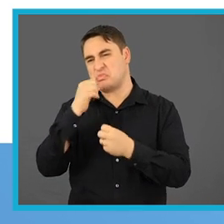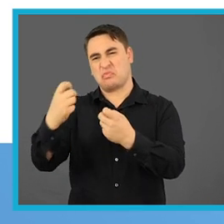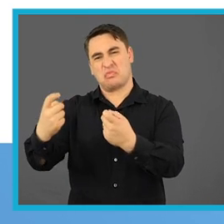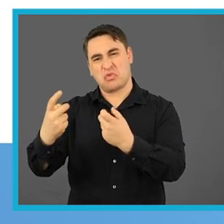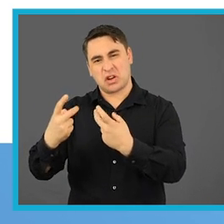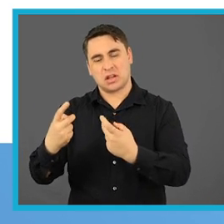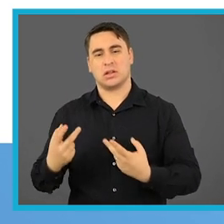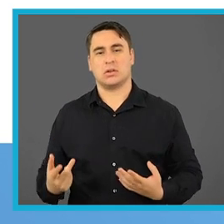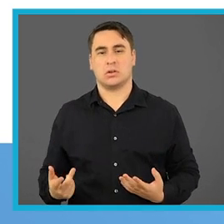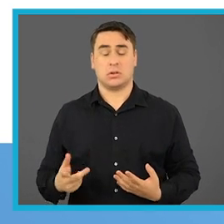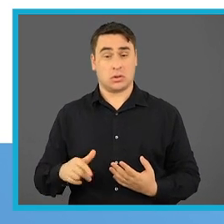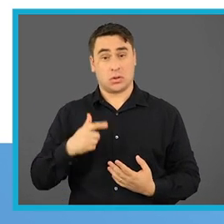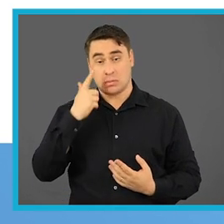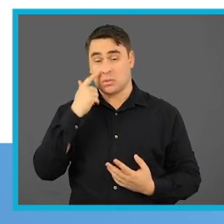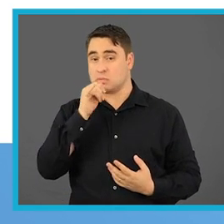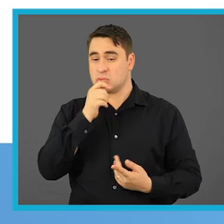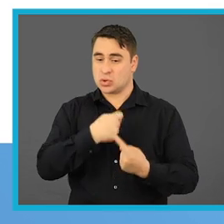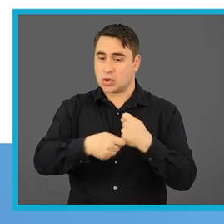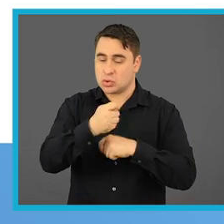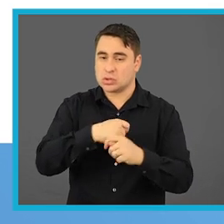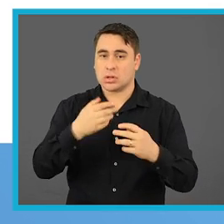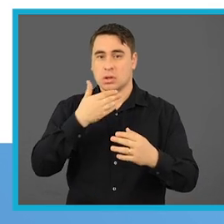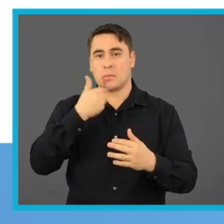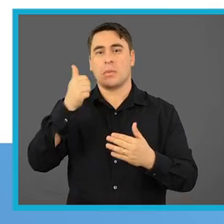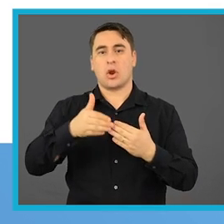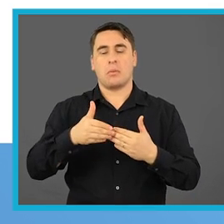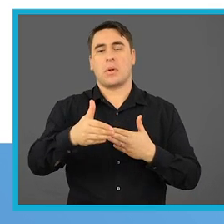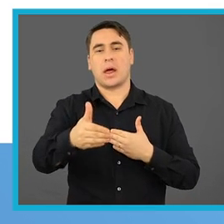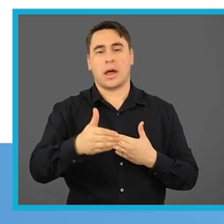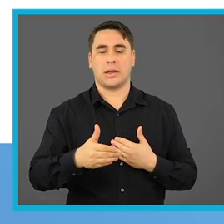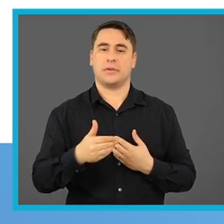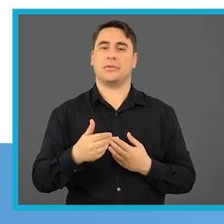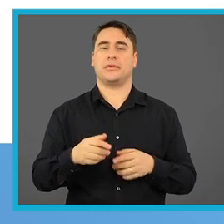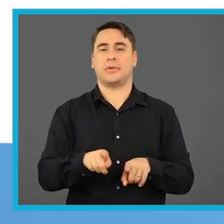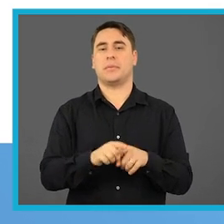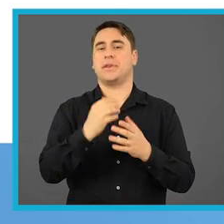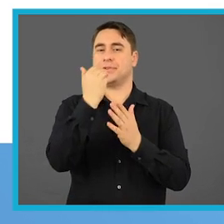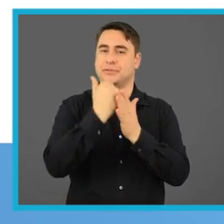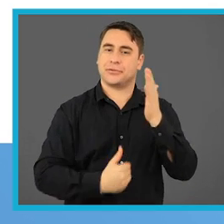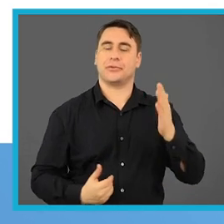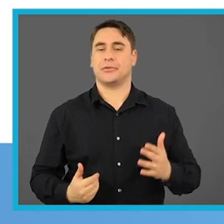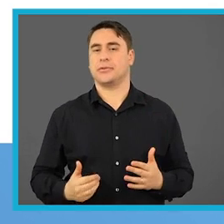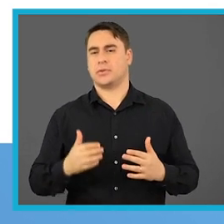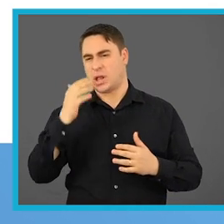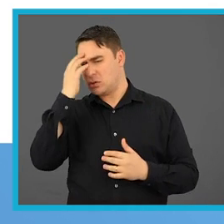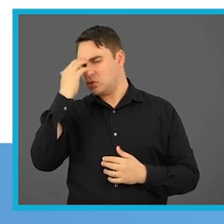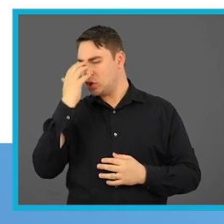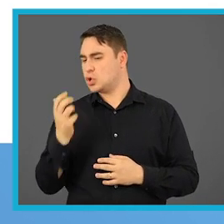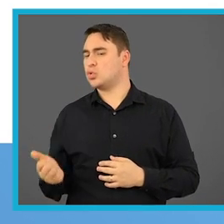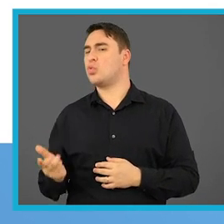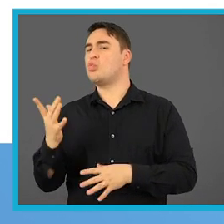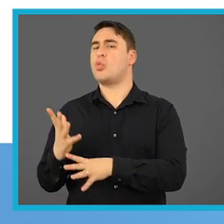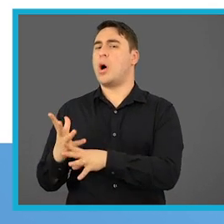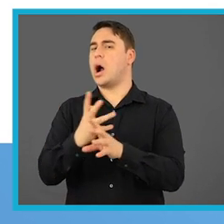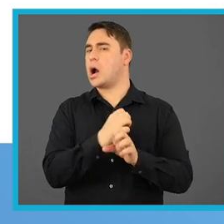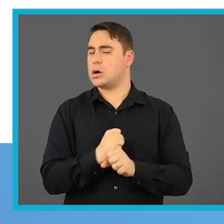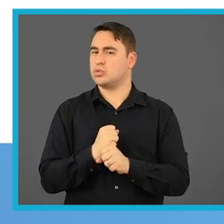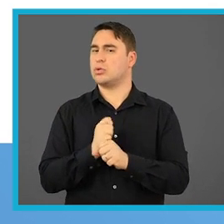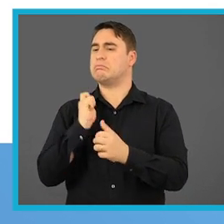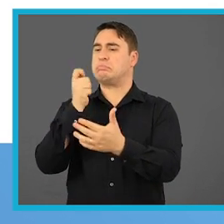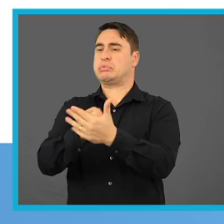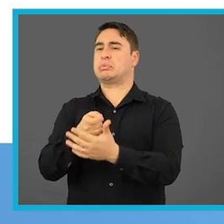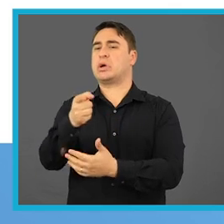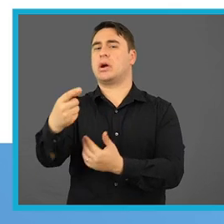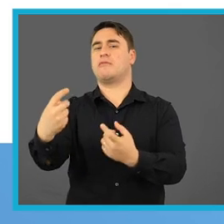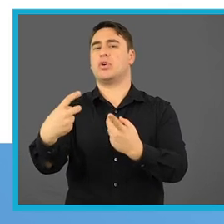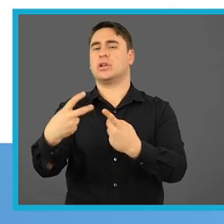essa informação? Me serve para poder negociar prazos melhores com fornecedores, desconto, uma vez que você sabe no ano